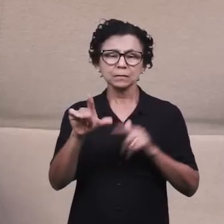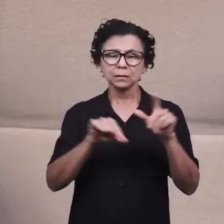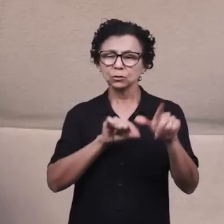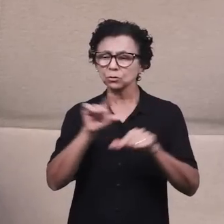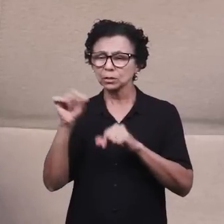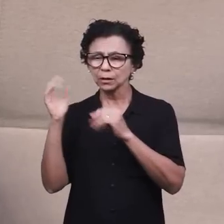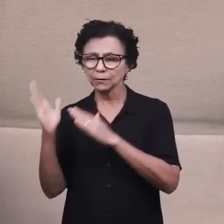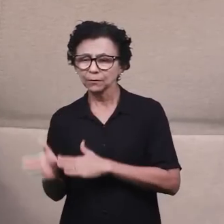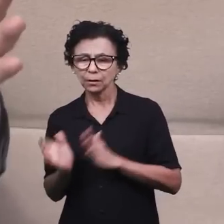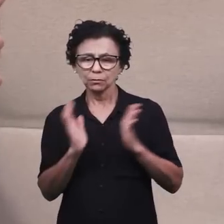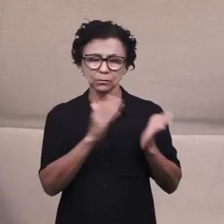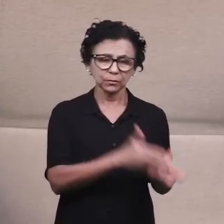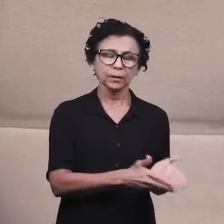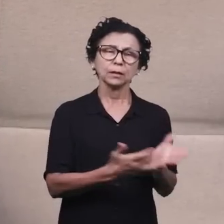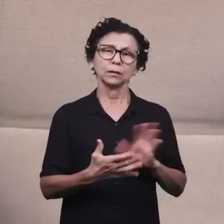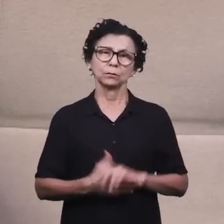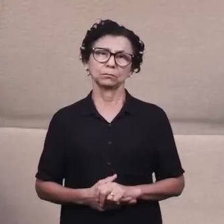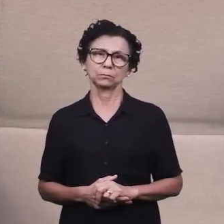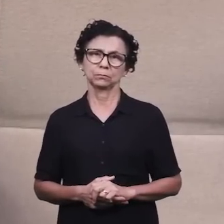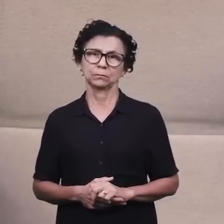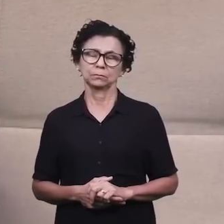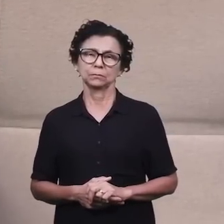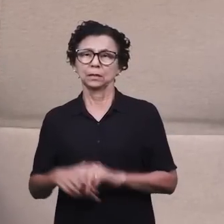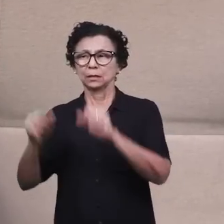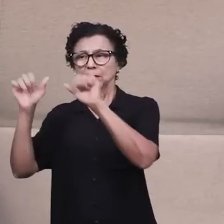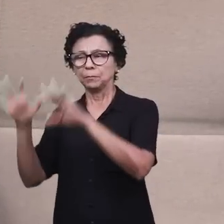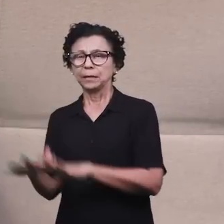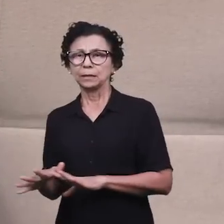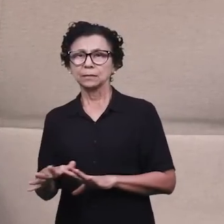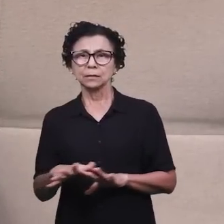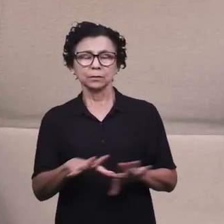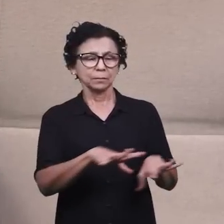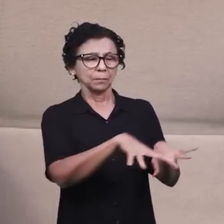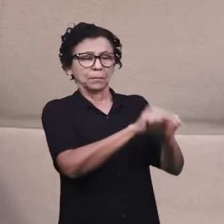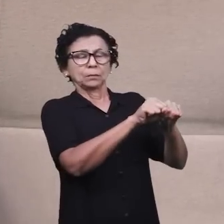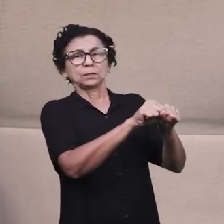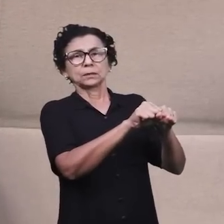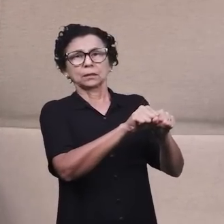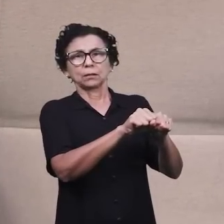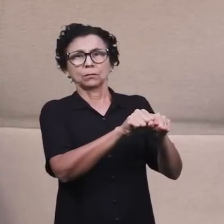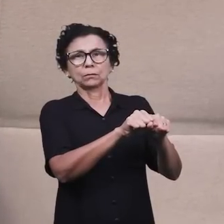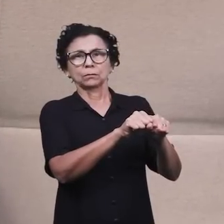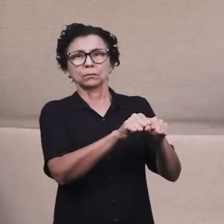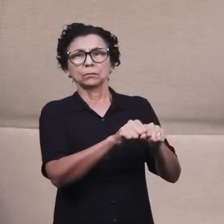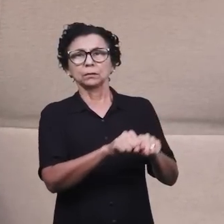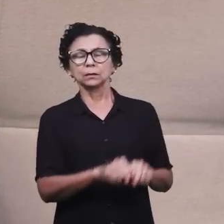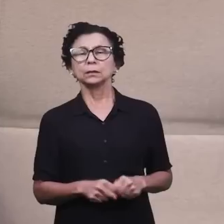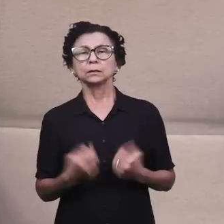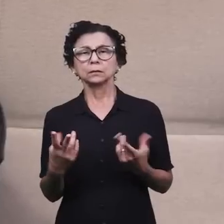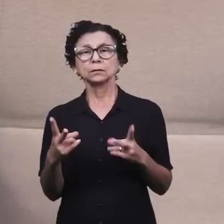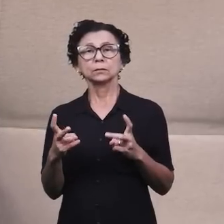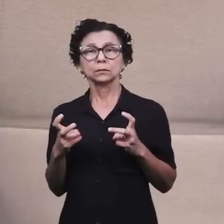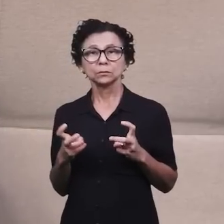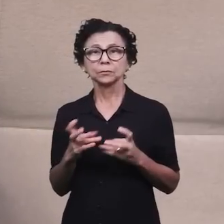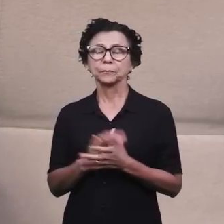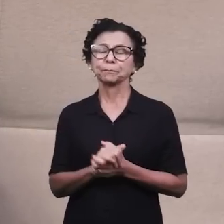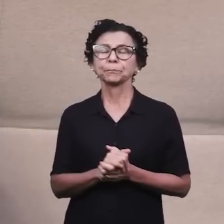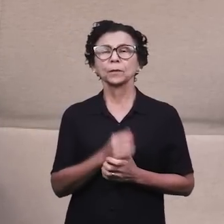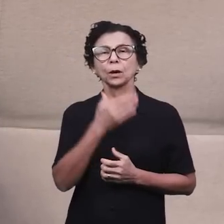longo de toda a palavra. Ao longo de toda a palavra de Deus, há uma preocupação do Espírito Santo